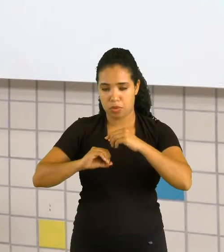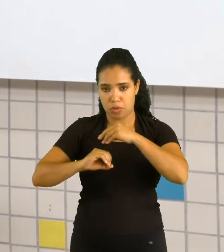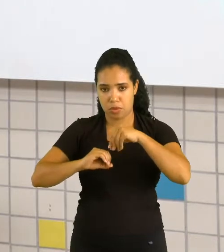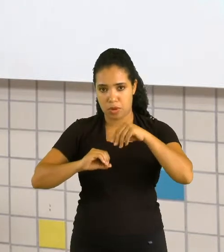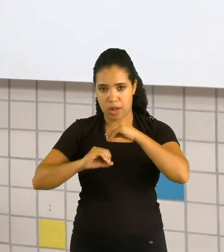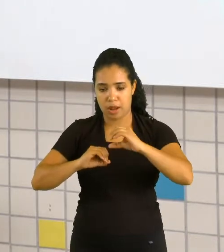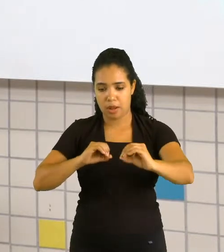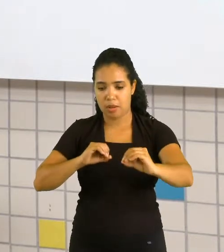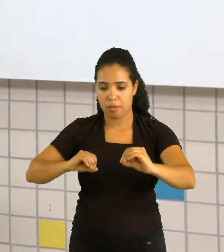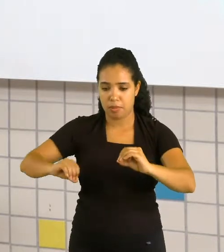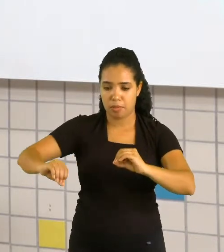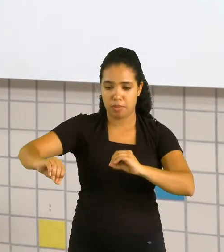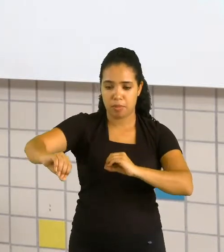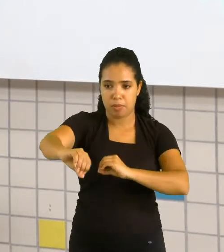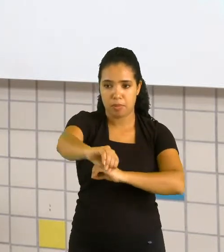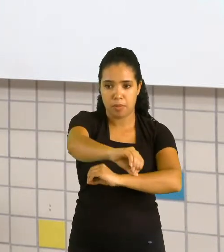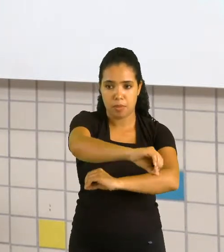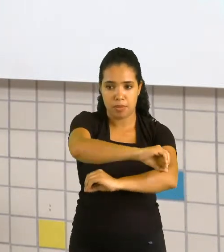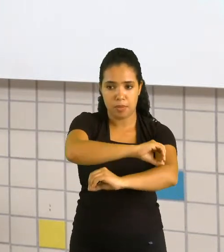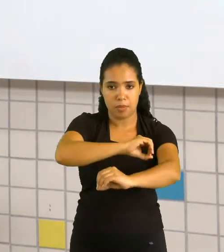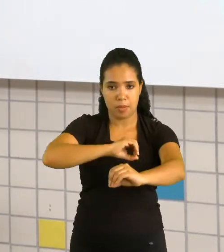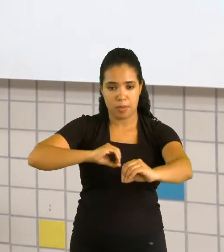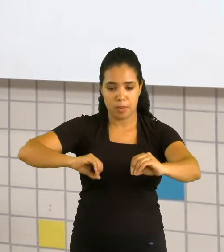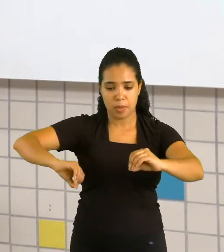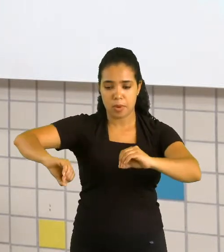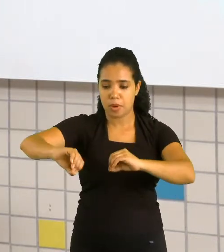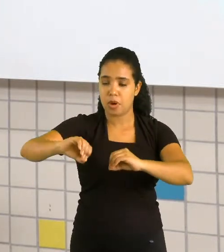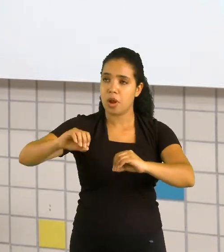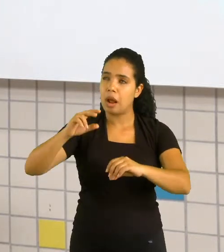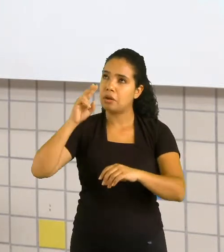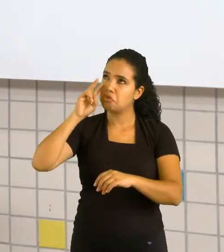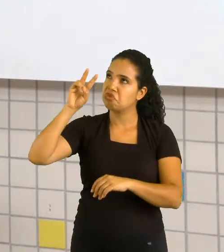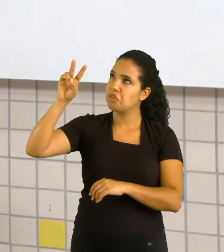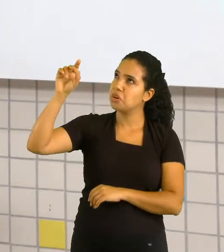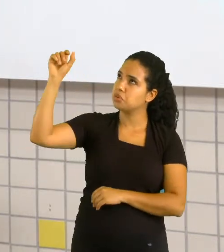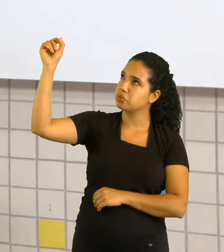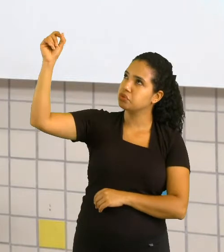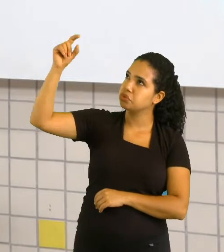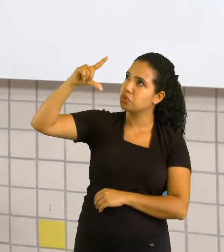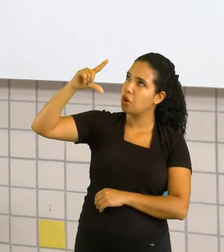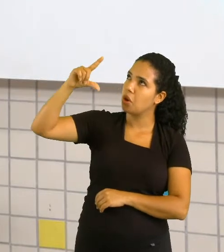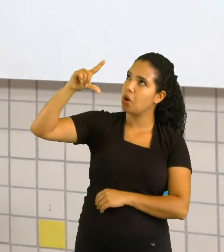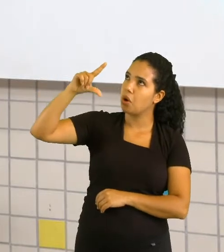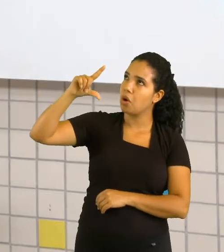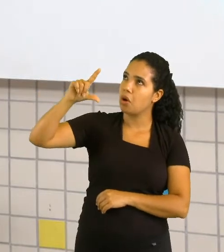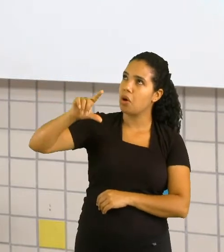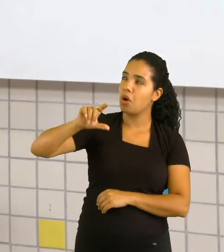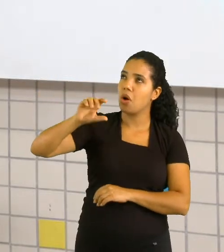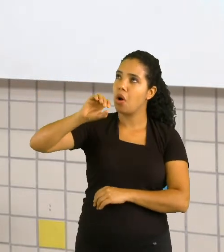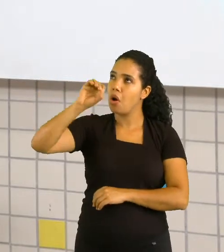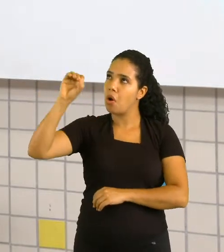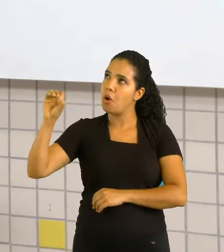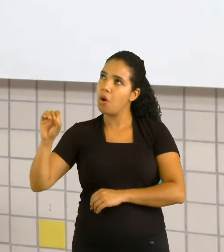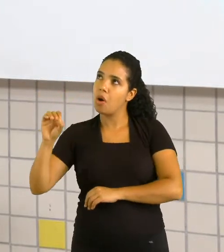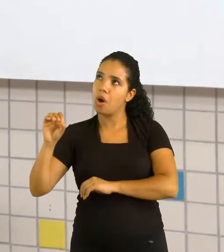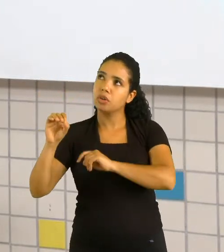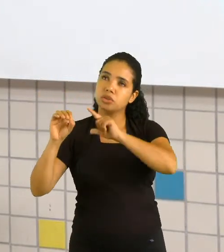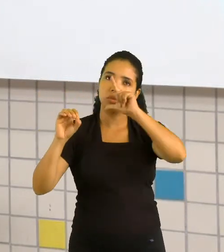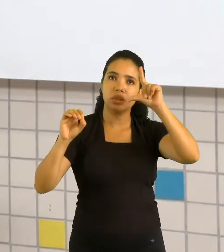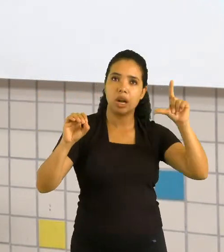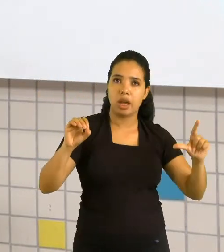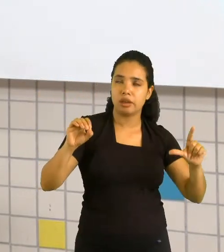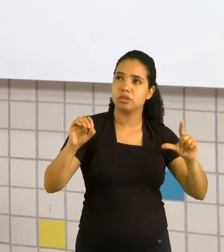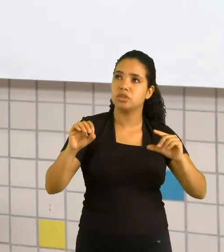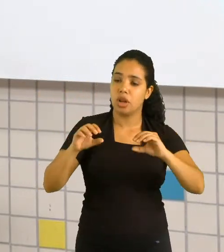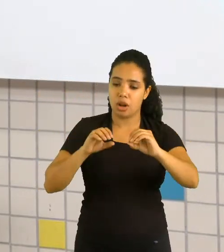leste para o oeste. Mas a rotação da Terra, ele é do sentido oeste para oeste, o